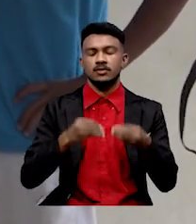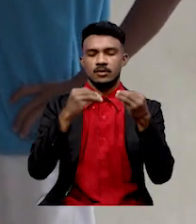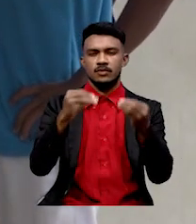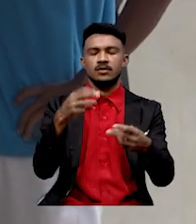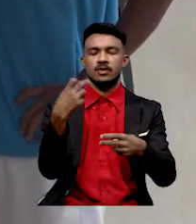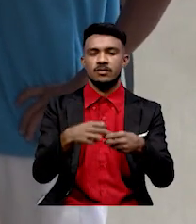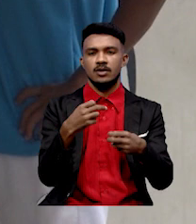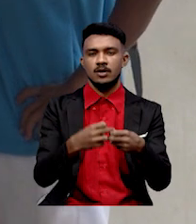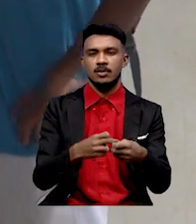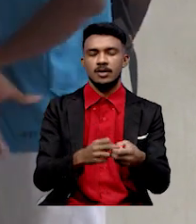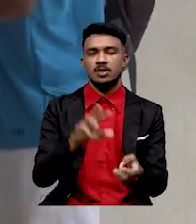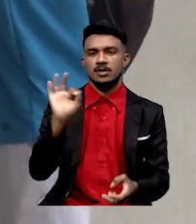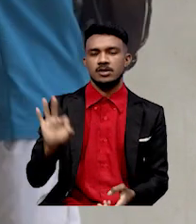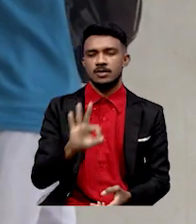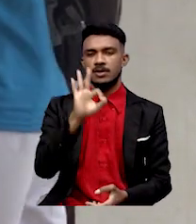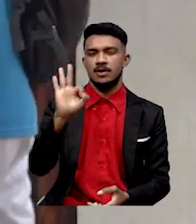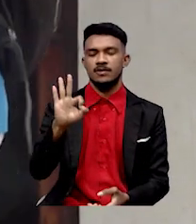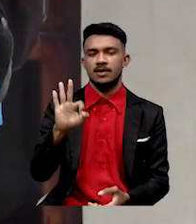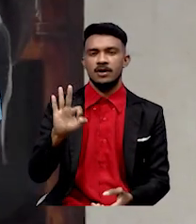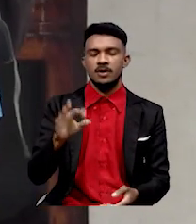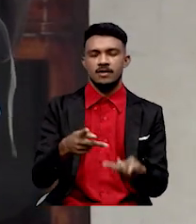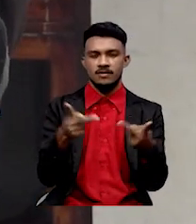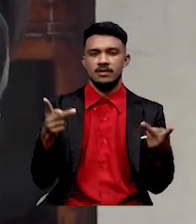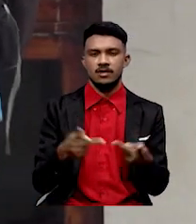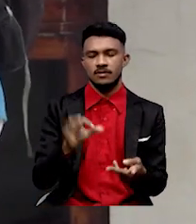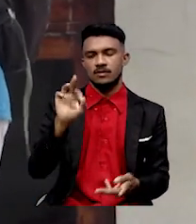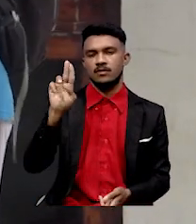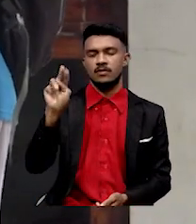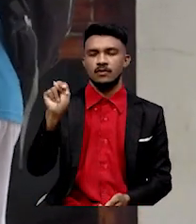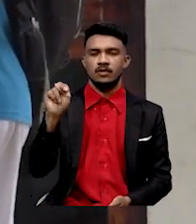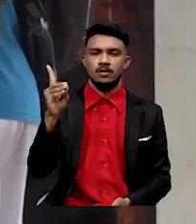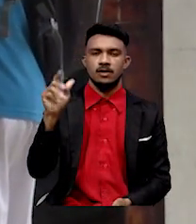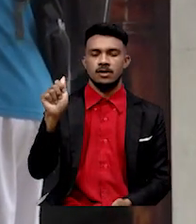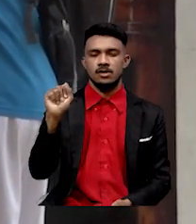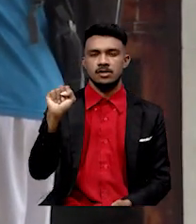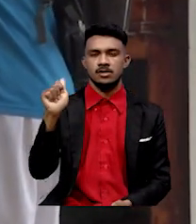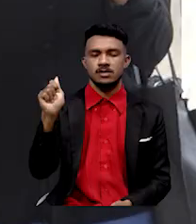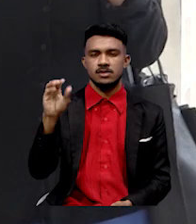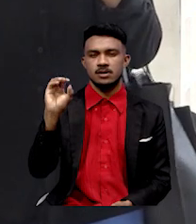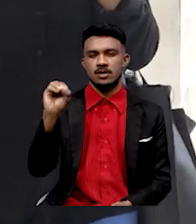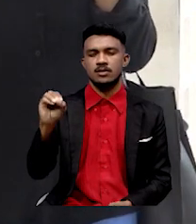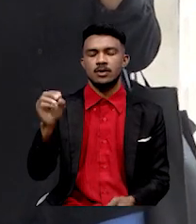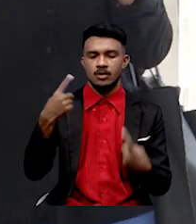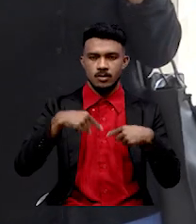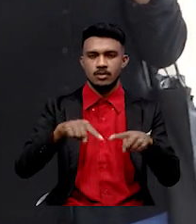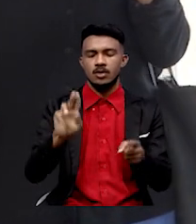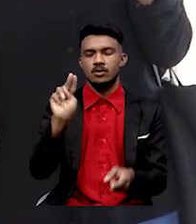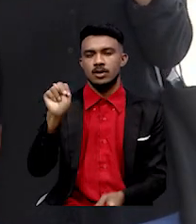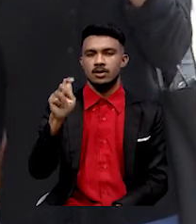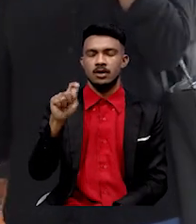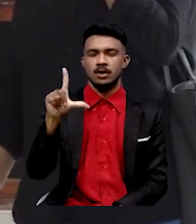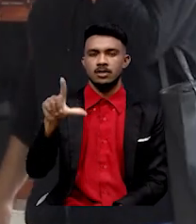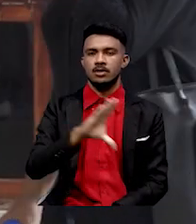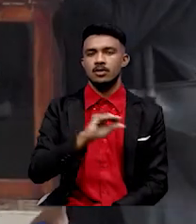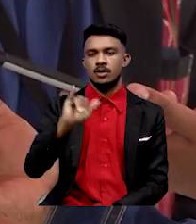né, e a Fundação Oriente foi anúncio o resultado estudante, né, be admitido ba UNITELI no IPB. A